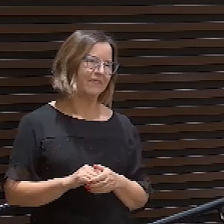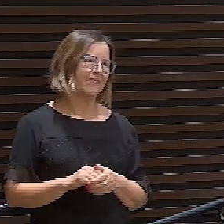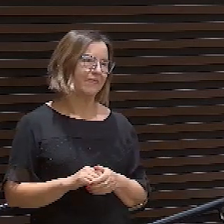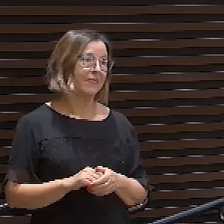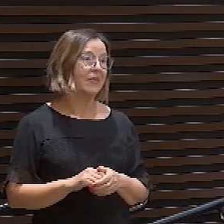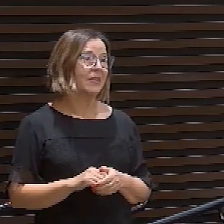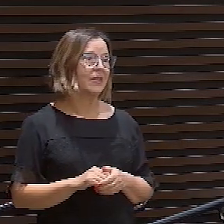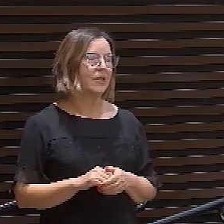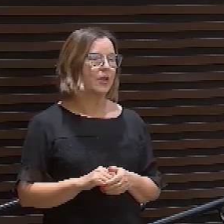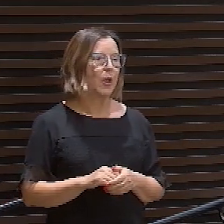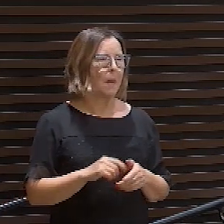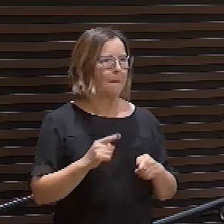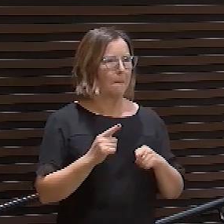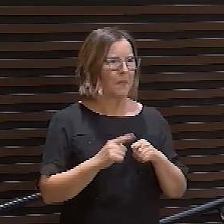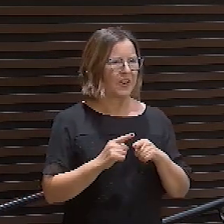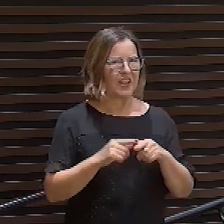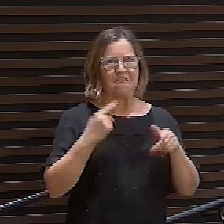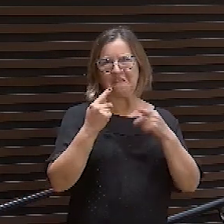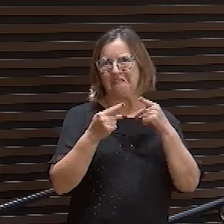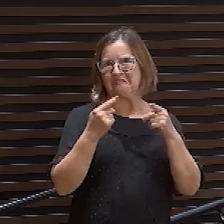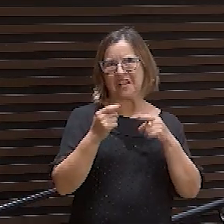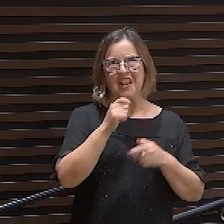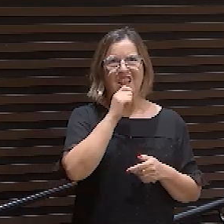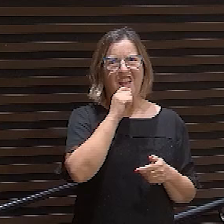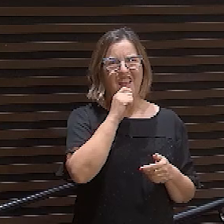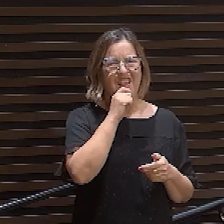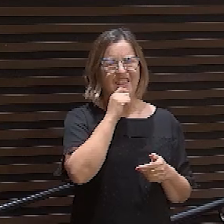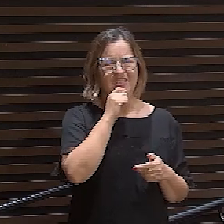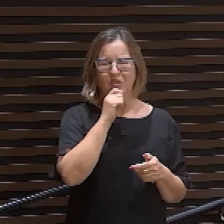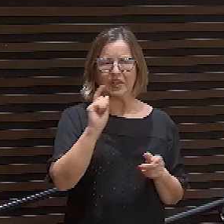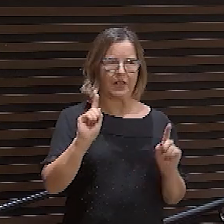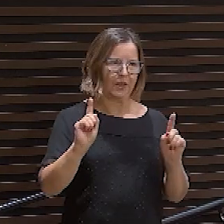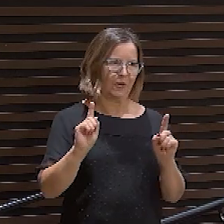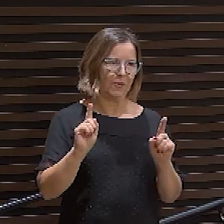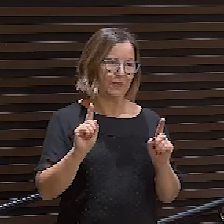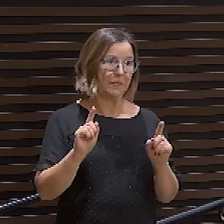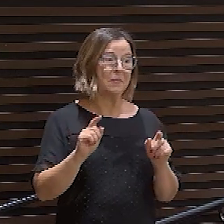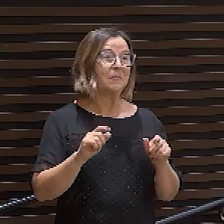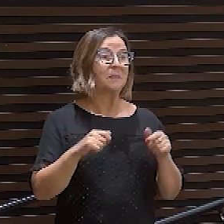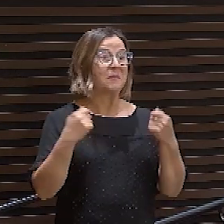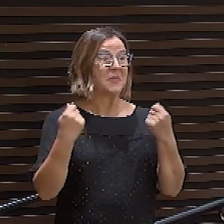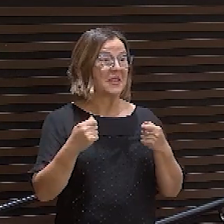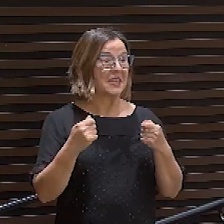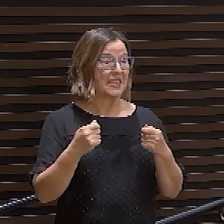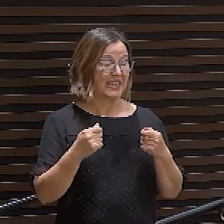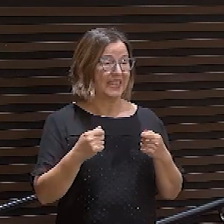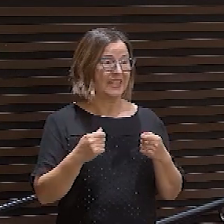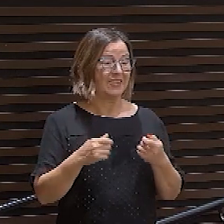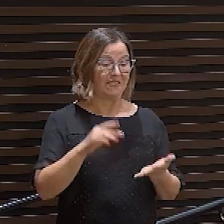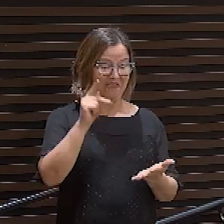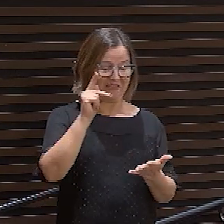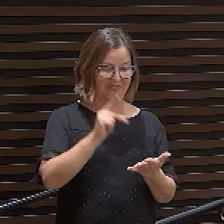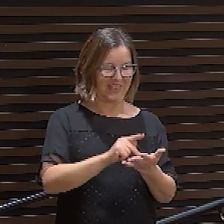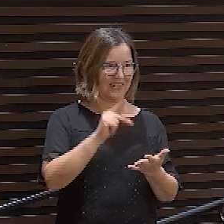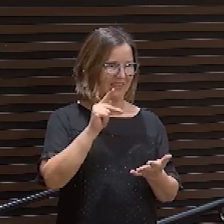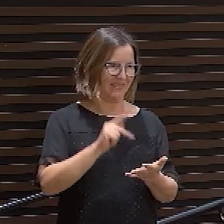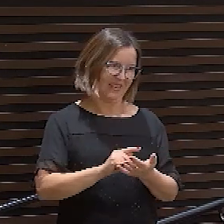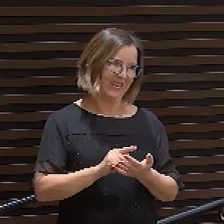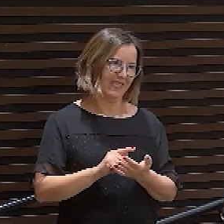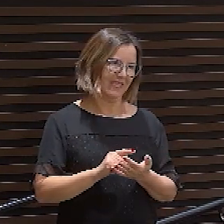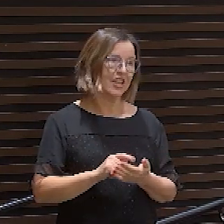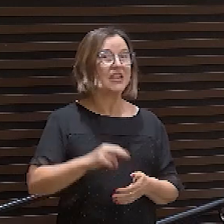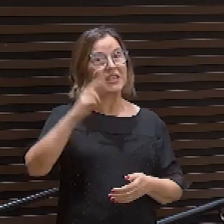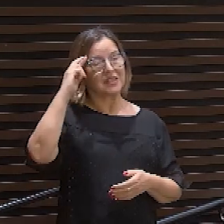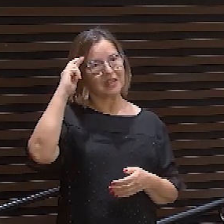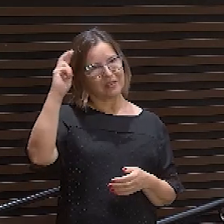Porque verbal qualquer coisa, qualquer pessoa diz. Isso tem que ser factual.